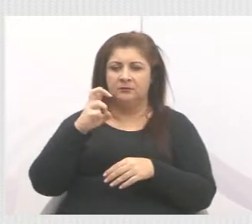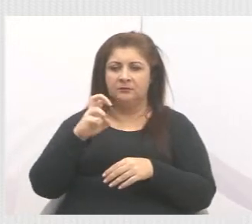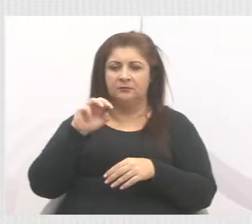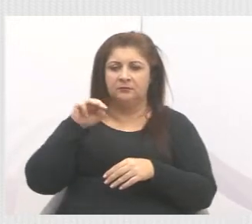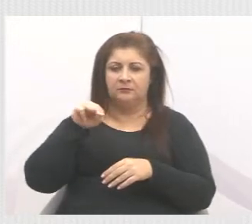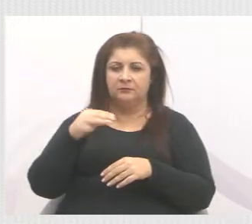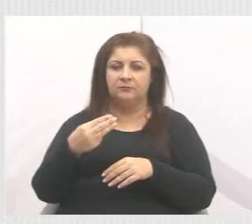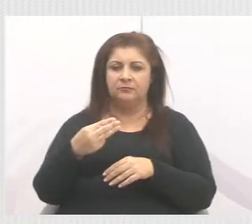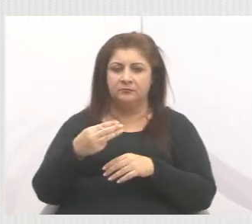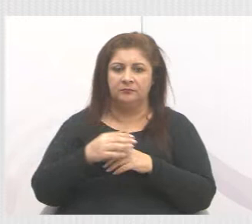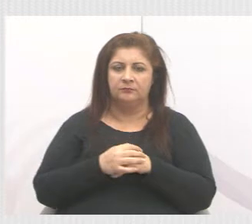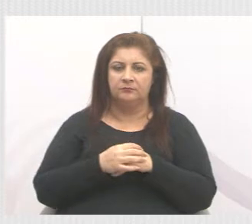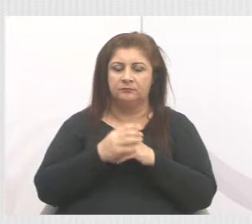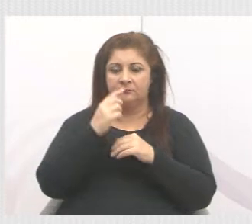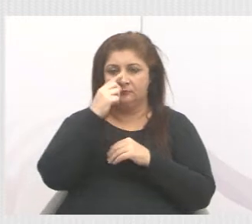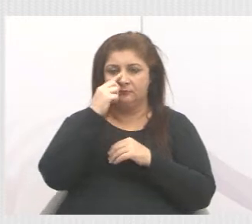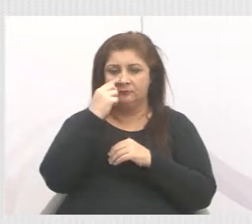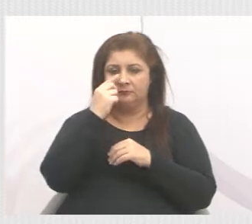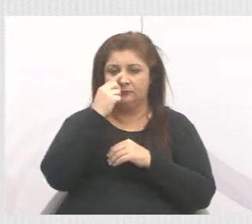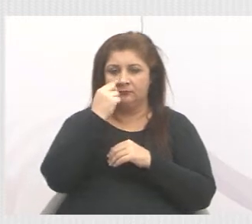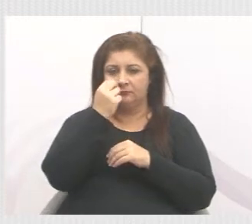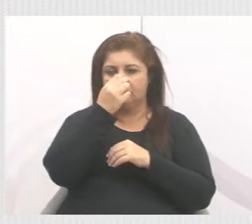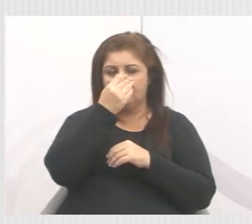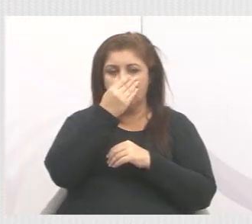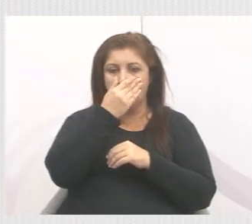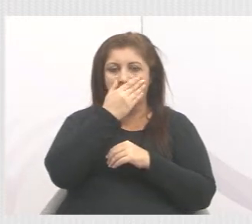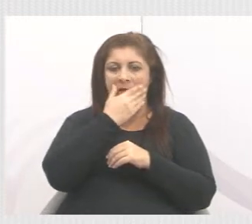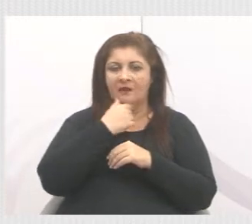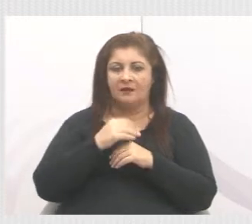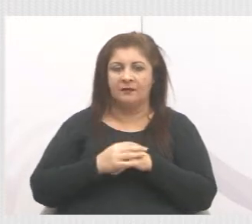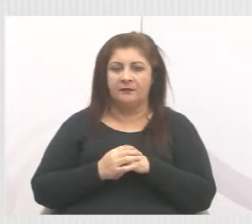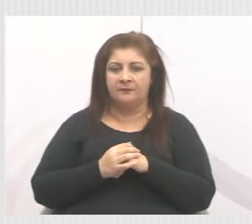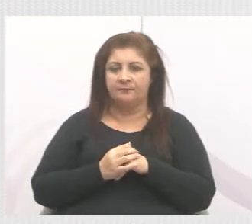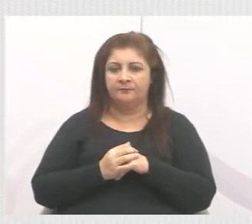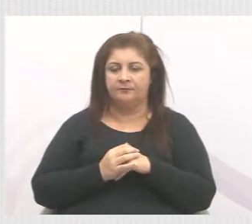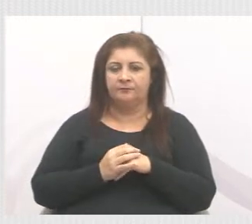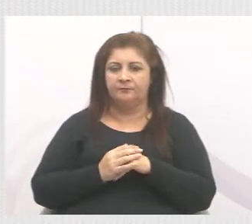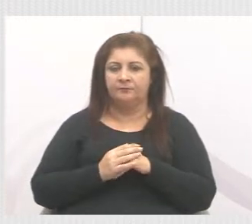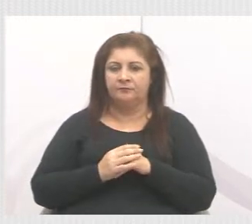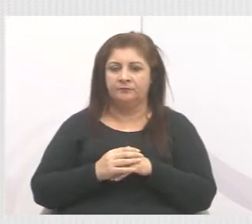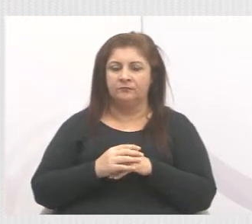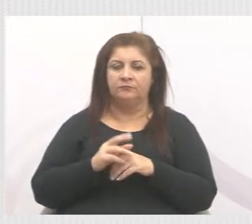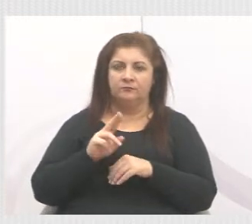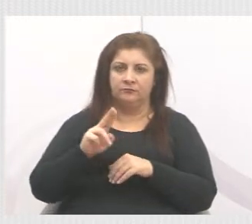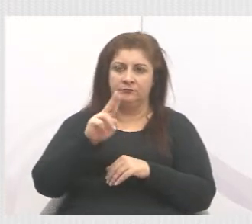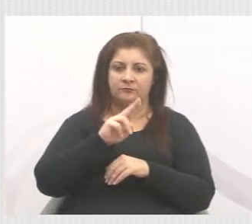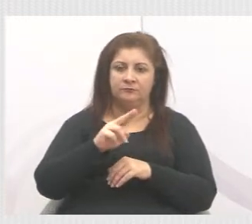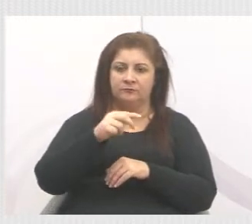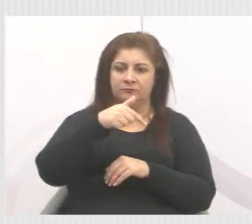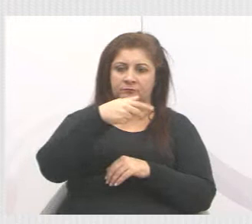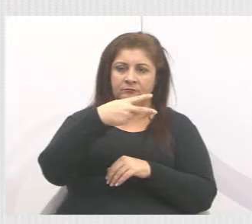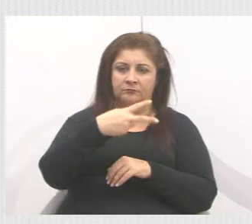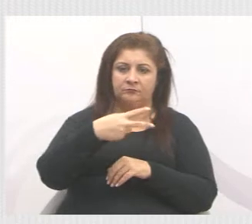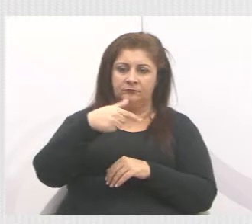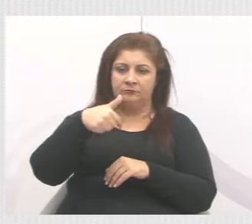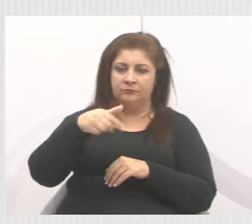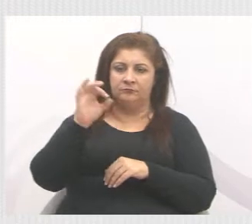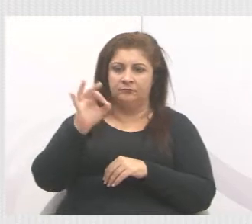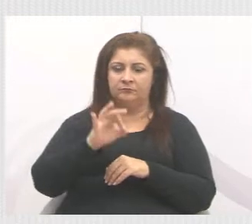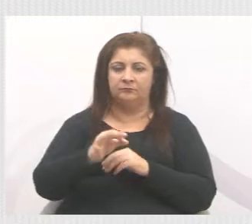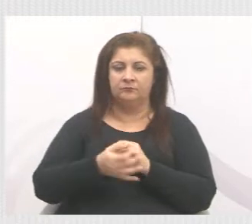Temos margem ainda para o limite de prudência, que é 51%, a gente está com 27,4%. Pode